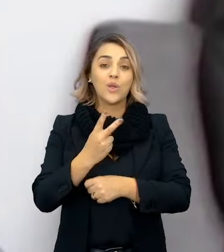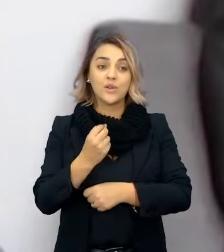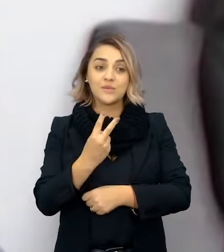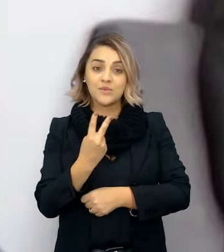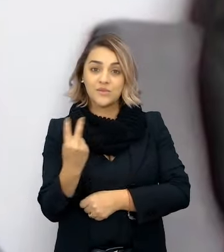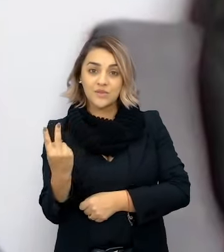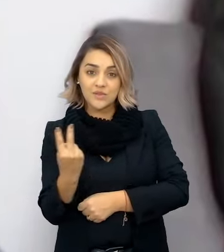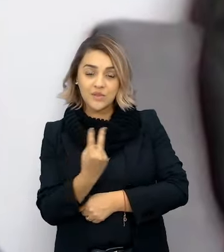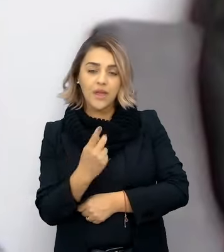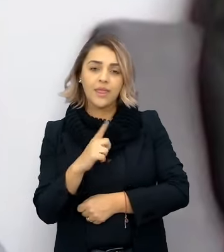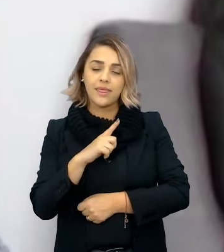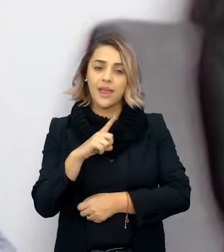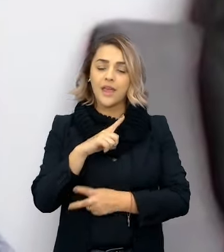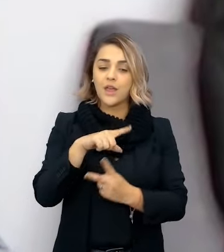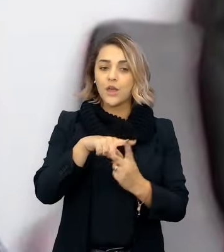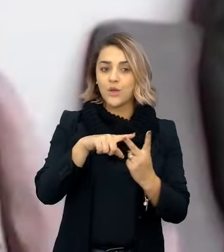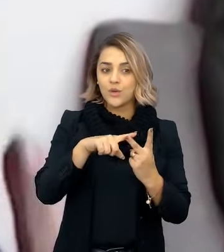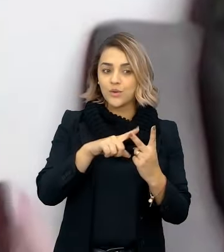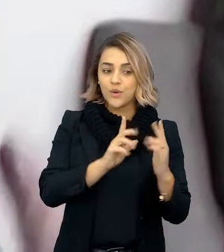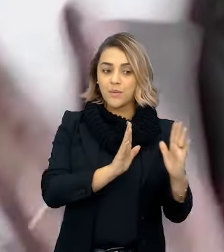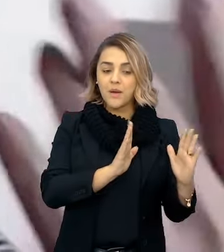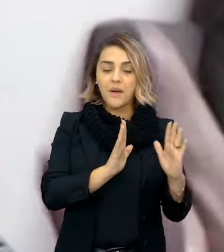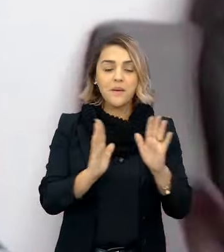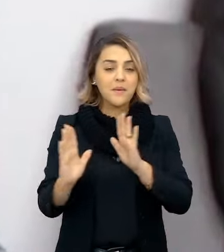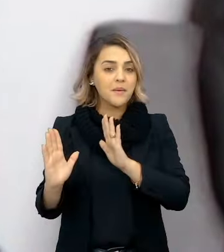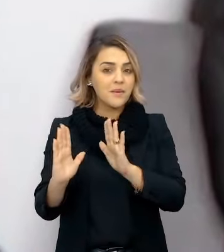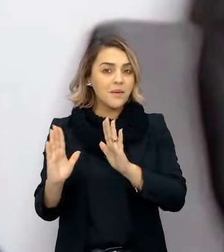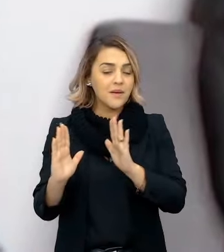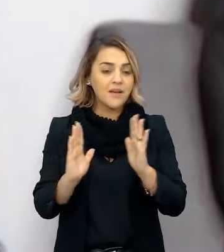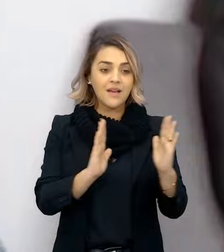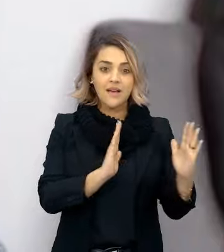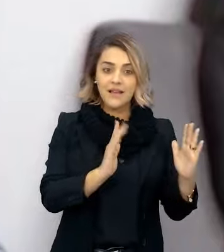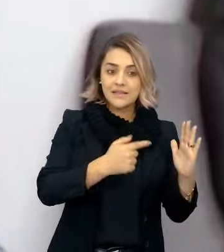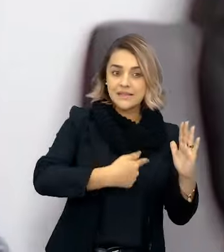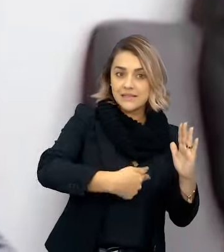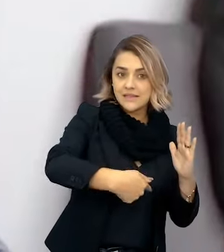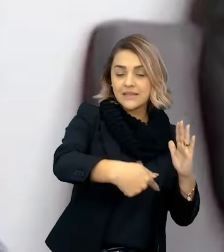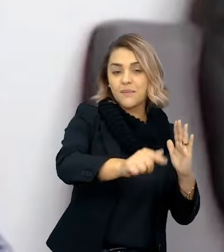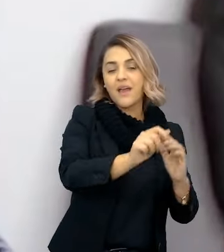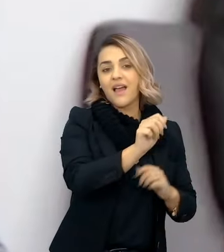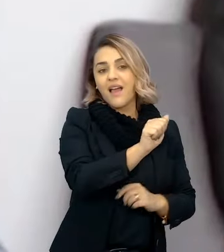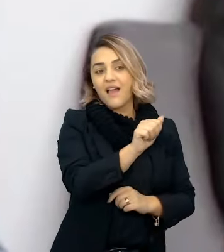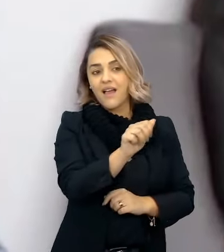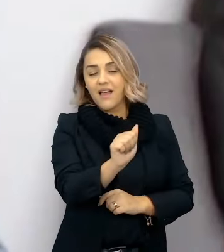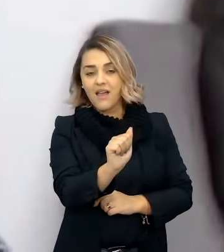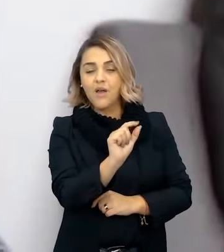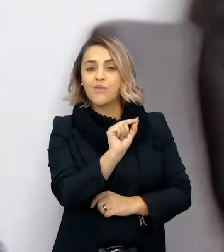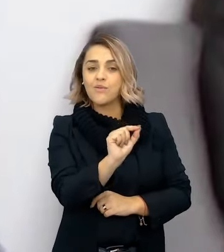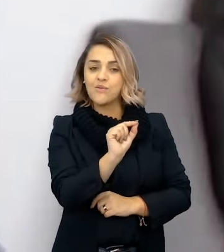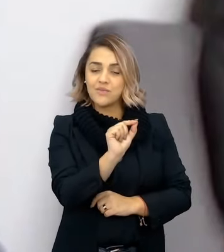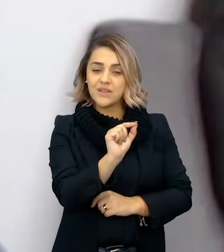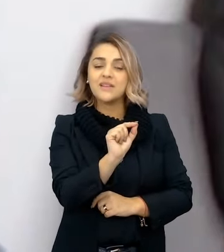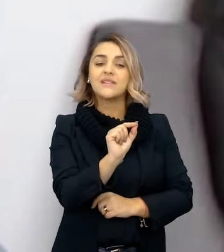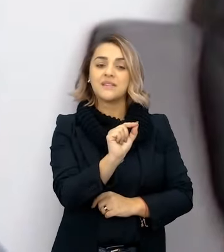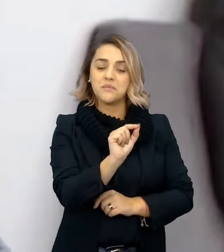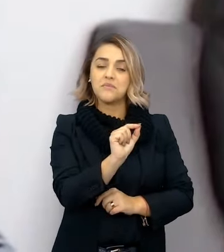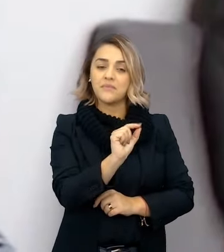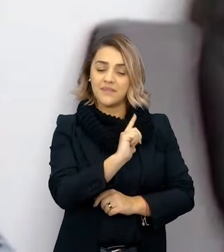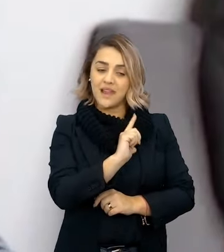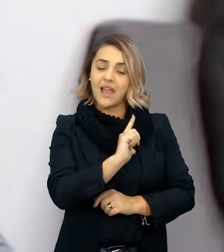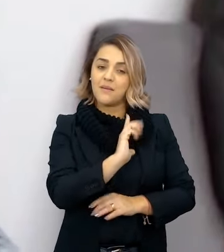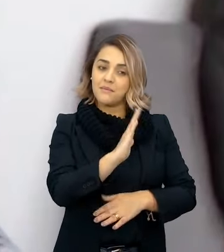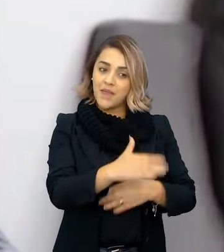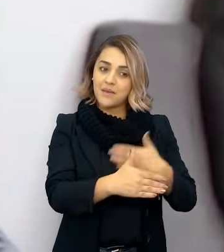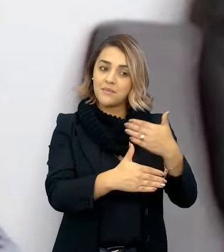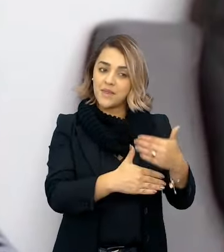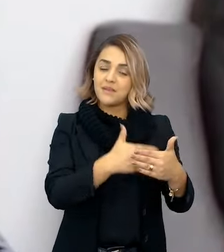temos dois momentos, né? Nós temos a semana A, onde nós temos essa transmissão de etapa,